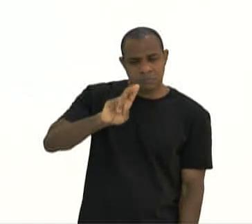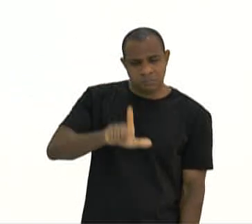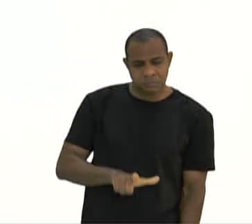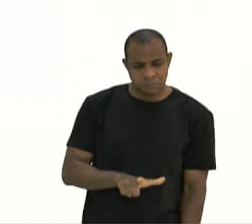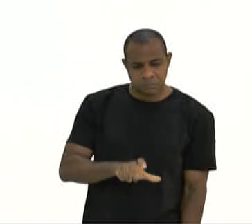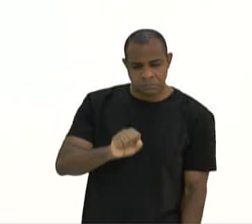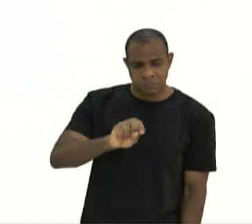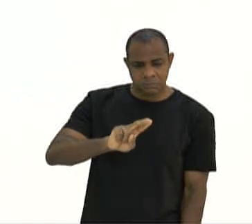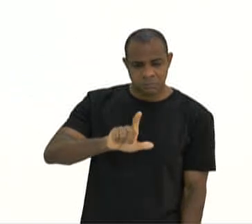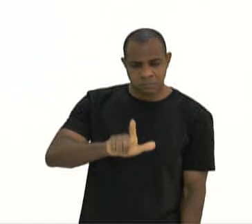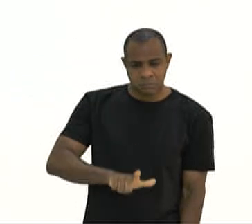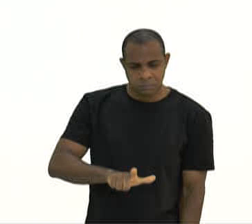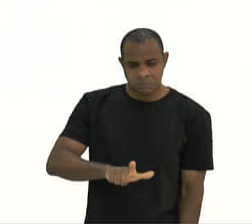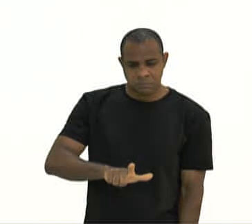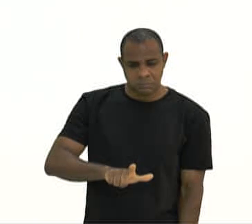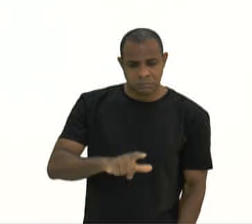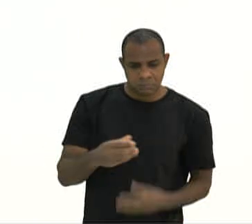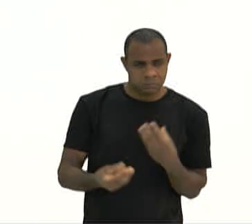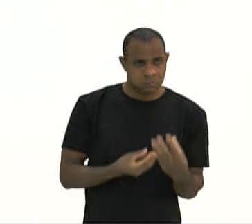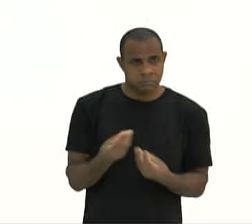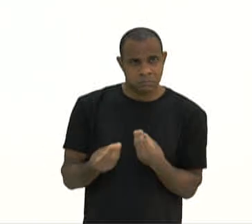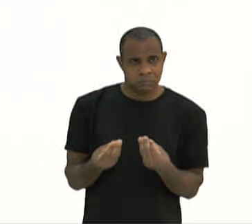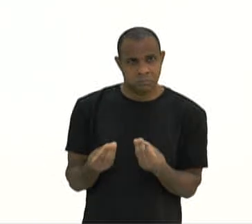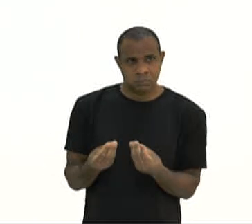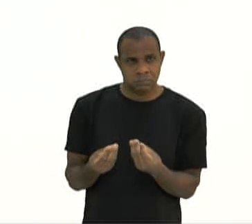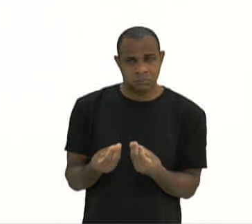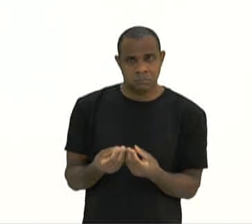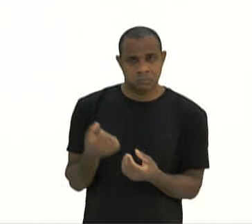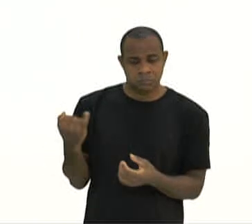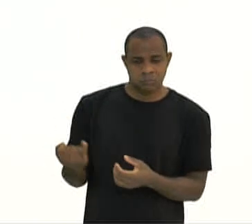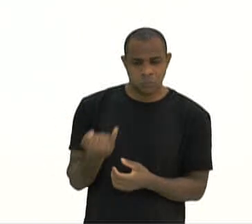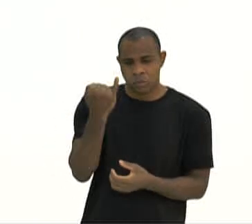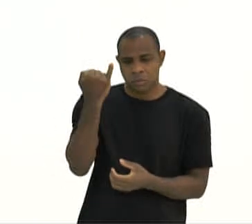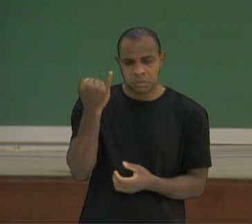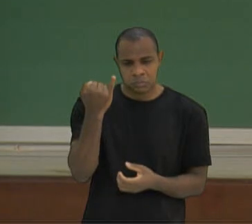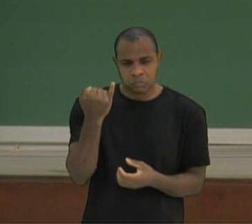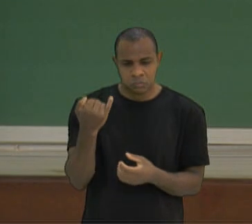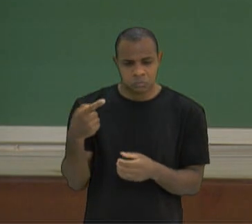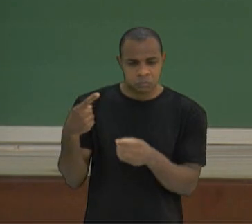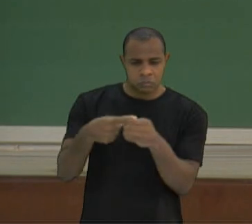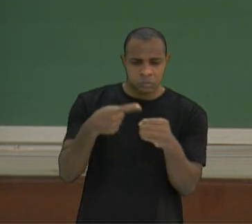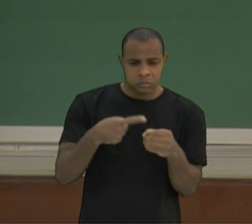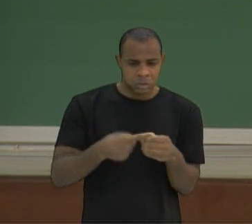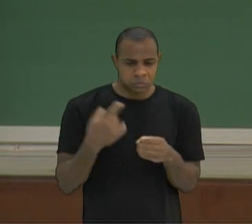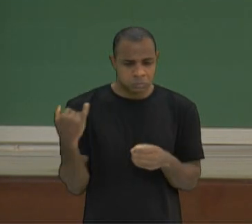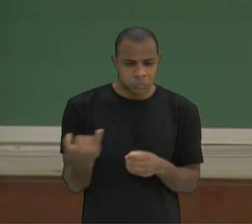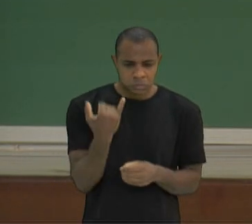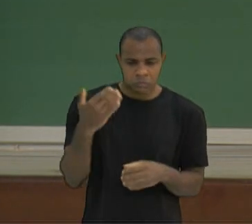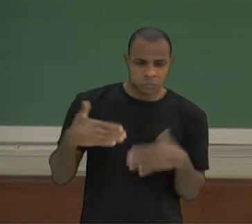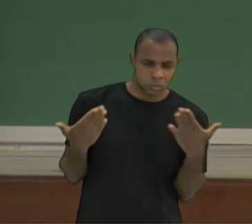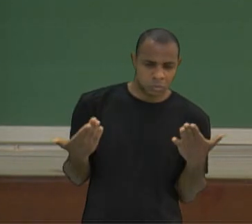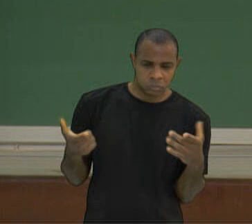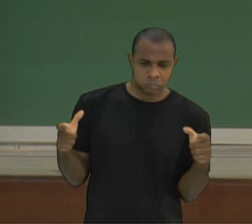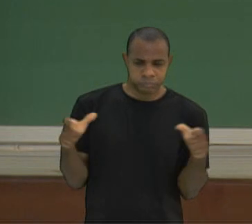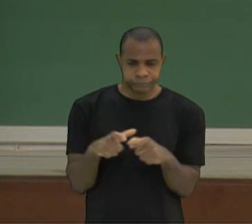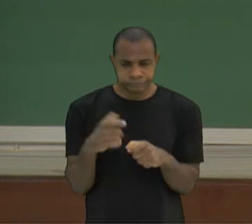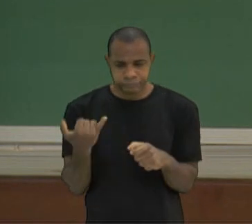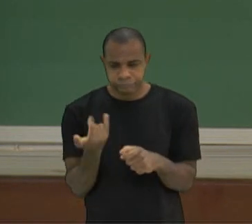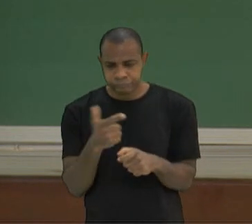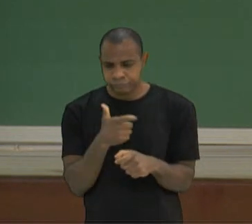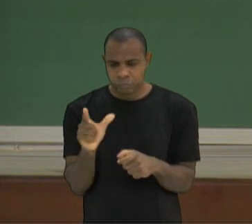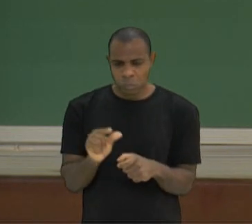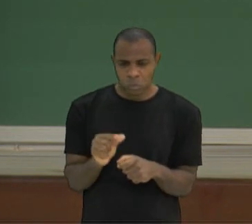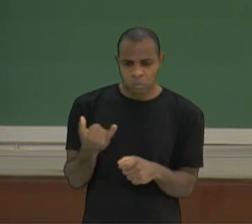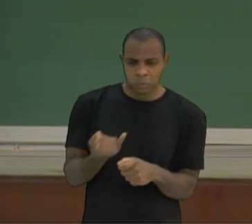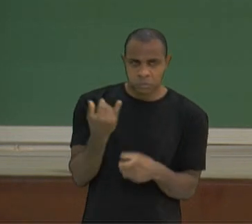e naquela ideia da hierarquia urbana, o que eu vou ter de cidades com maior grau de importância e menor grau de importância? Então,